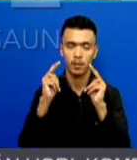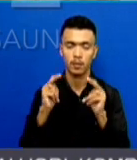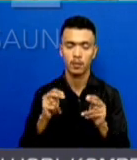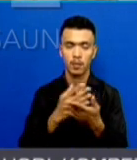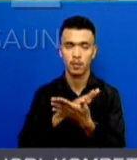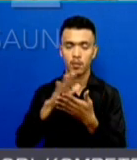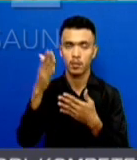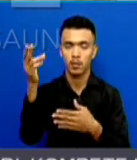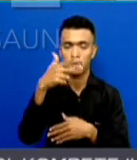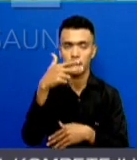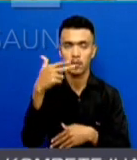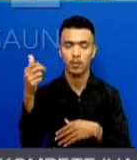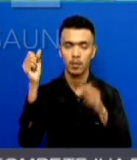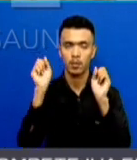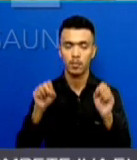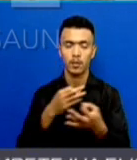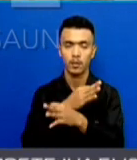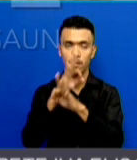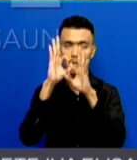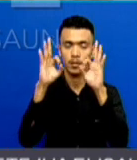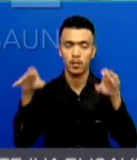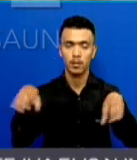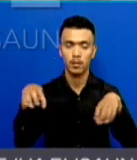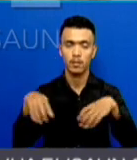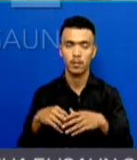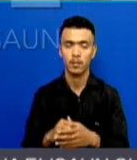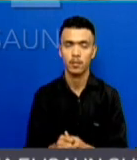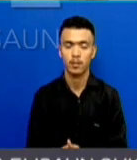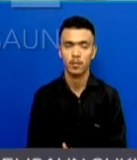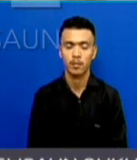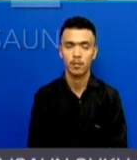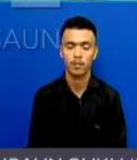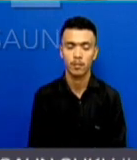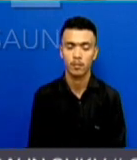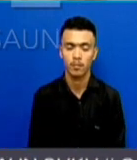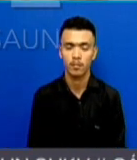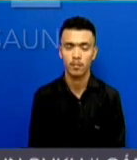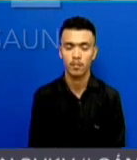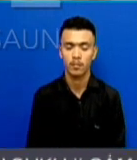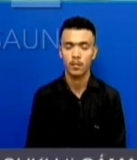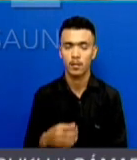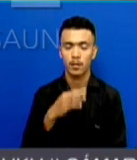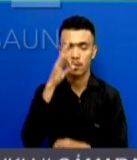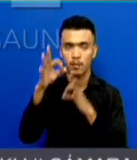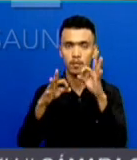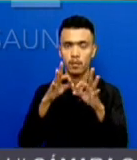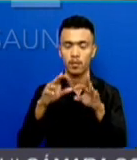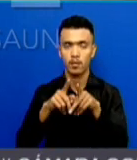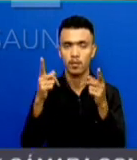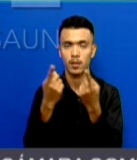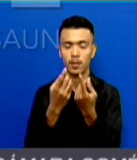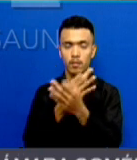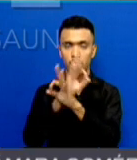ia Indonésia, onde bele finaliza obra refere. Cândido dos Reis Amaral, garante, empresa se finaliza